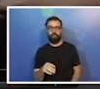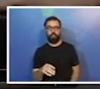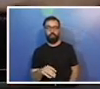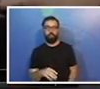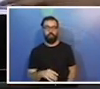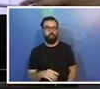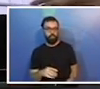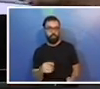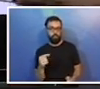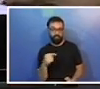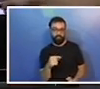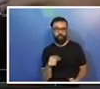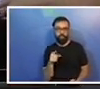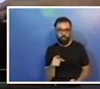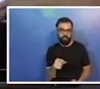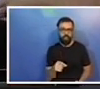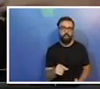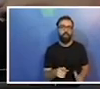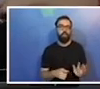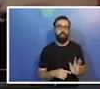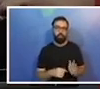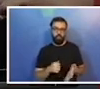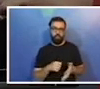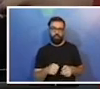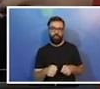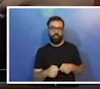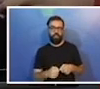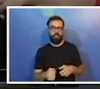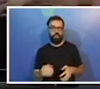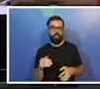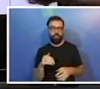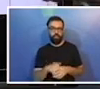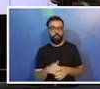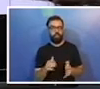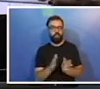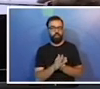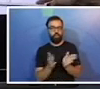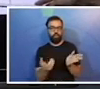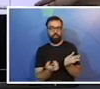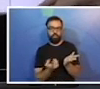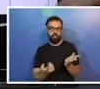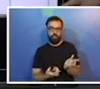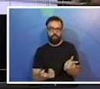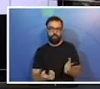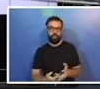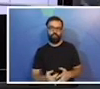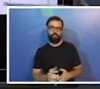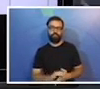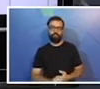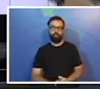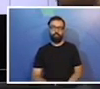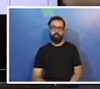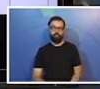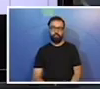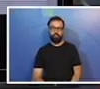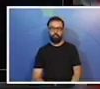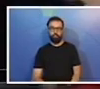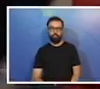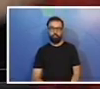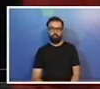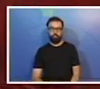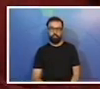na apostila. Lembra que sempre começa pelo produtor. Depois vem o herbívoro e depois os